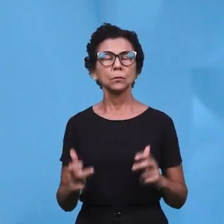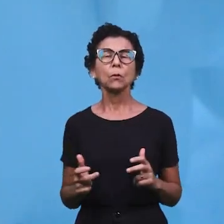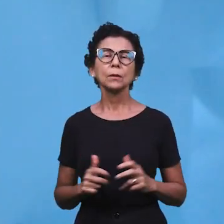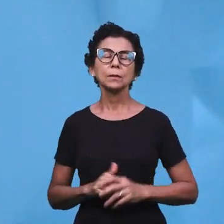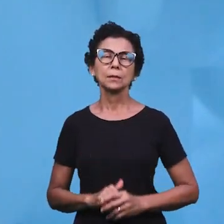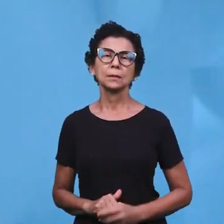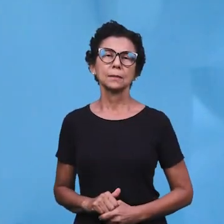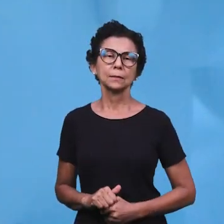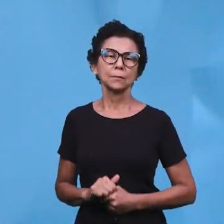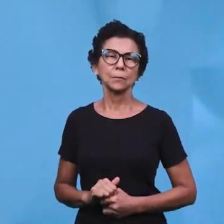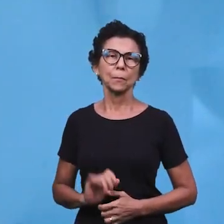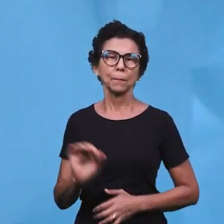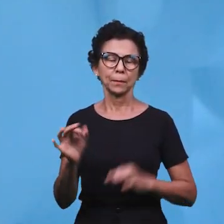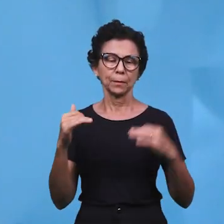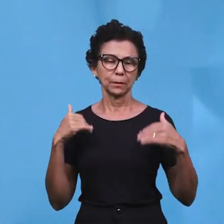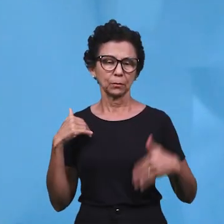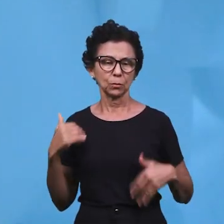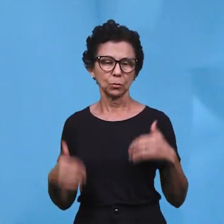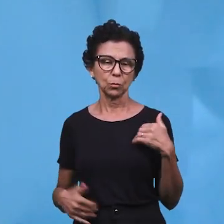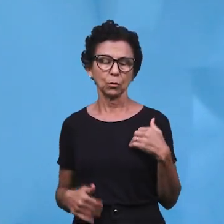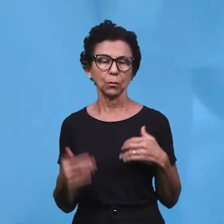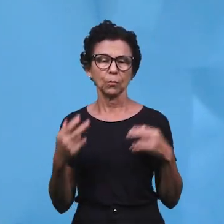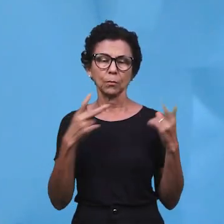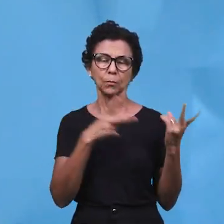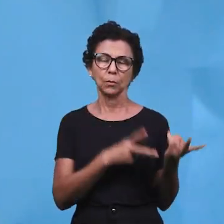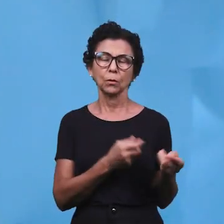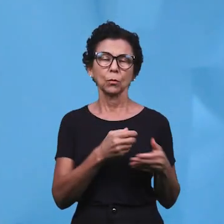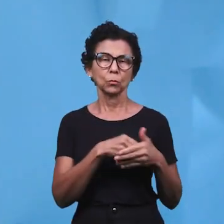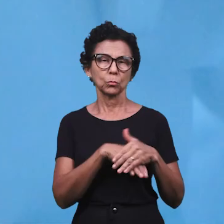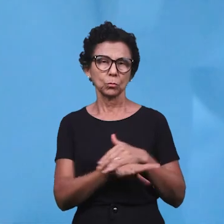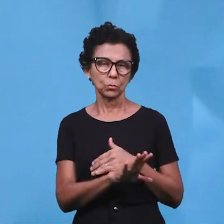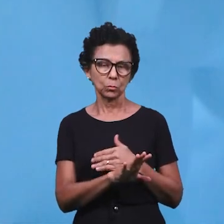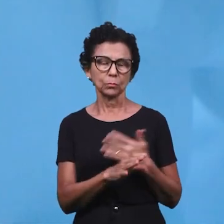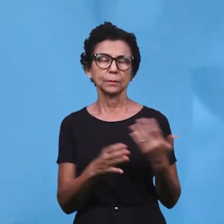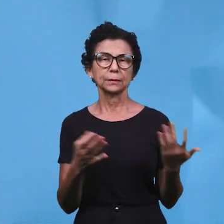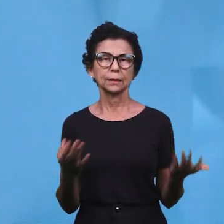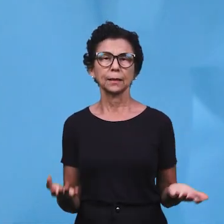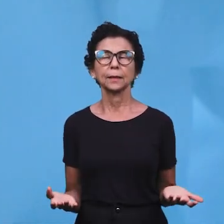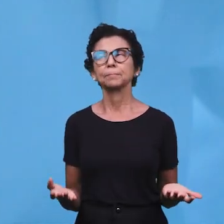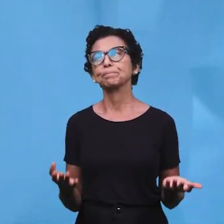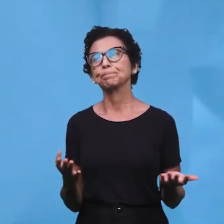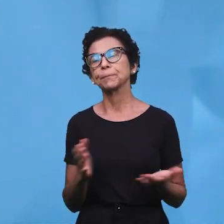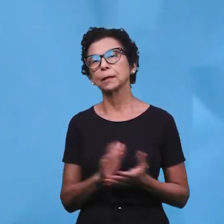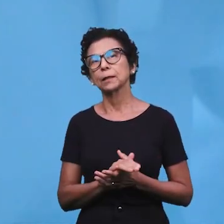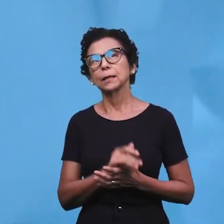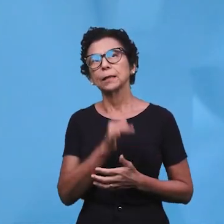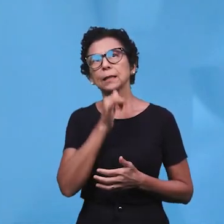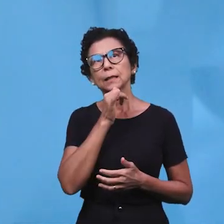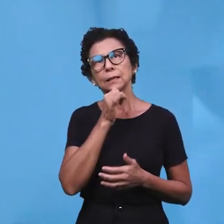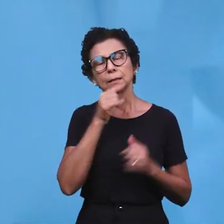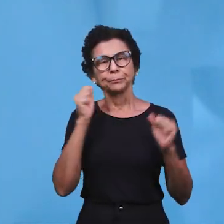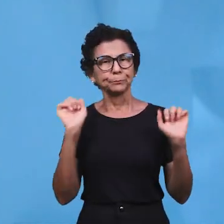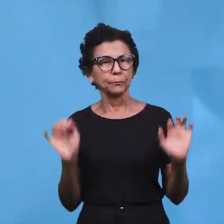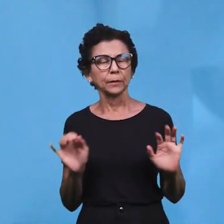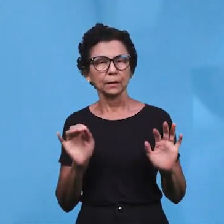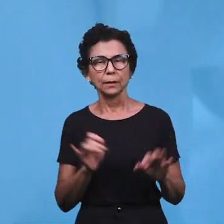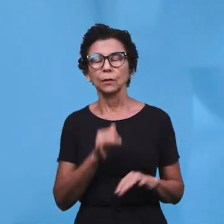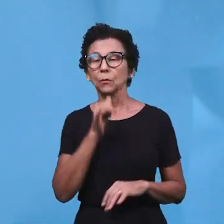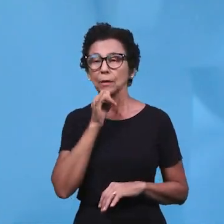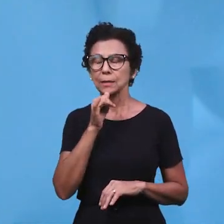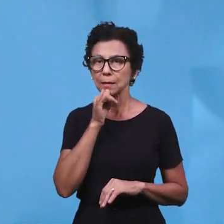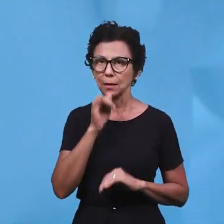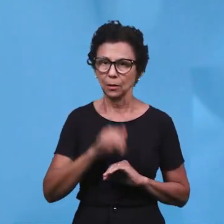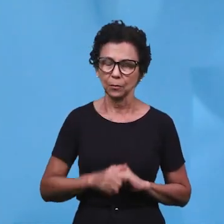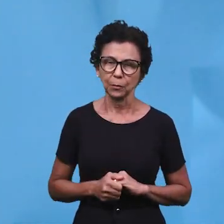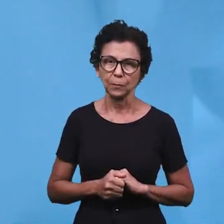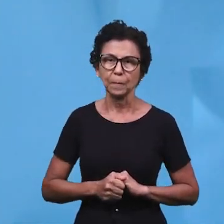fazer preparando o nosso corpo para dormir. São hábitos que nós temos, né? Seja eles, um exemplo,